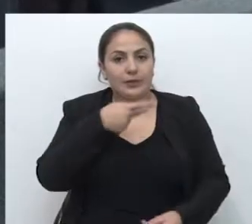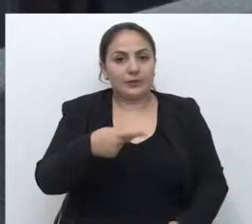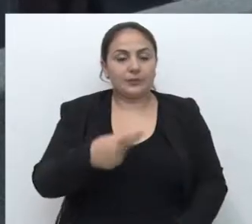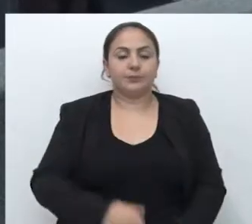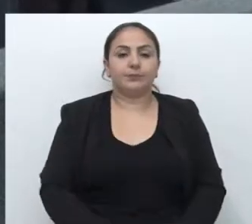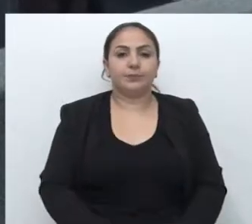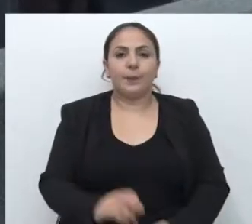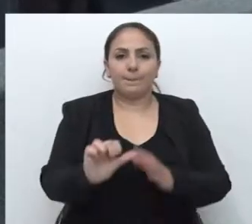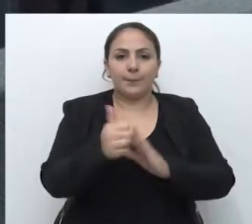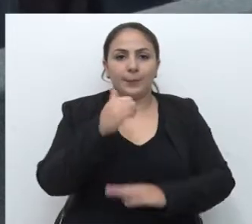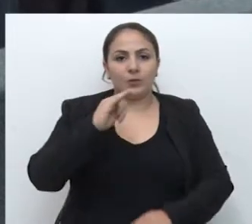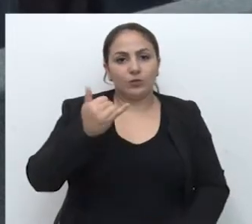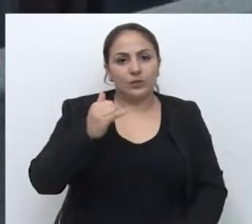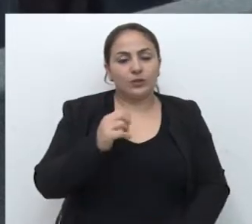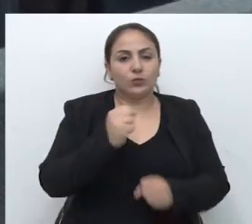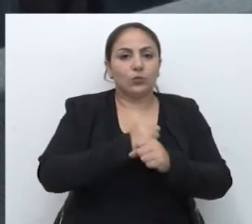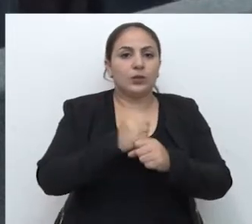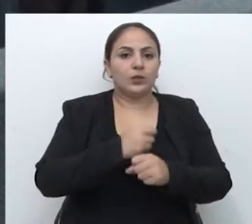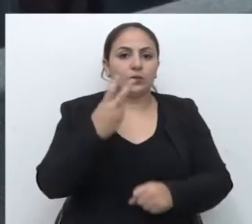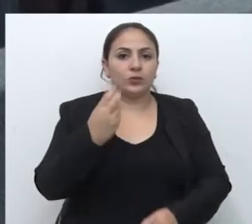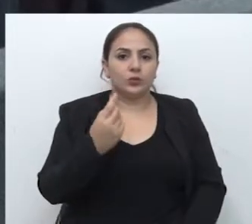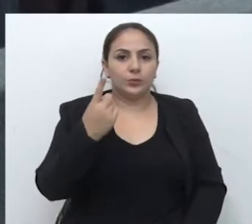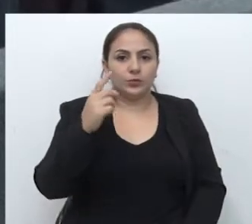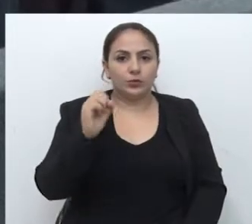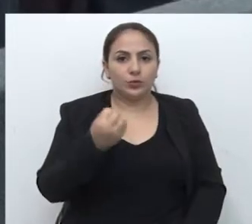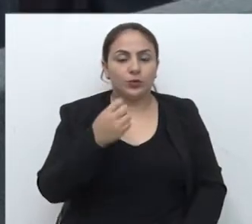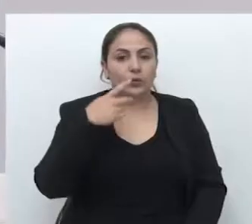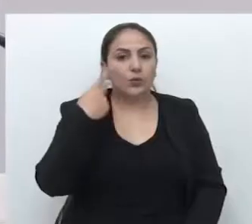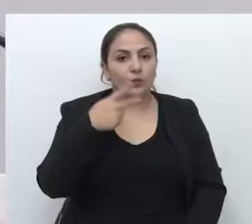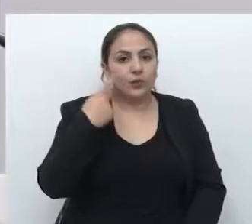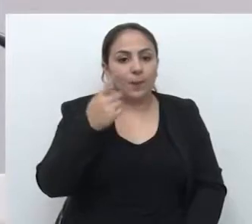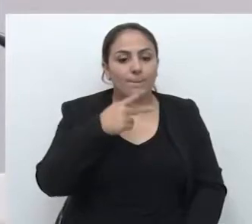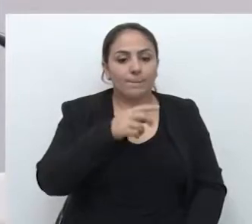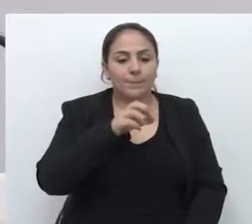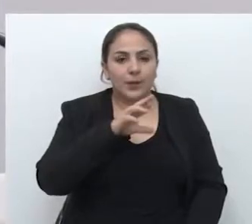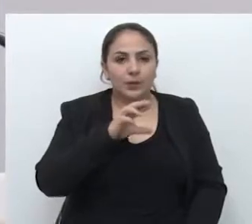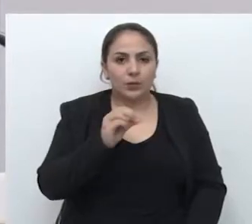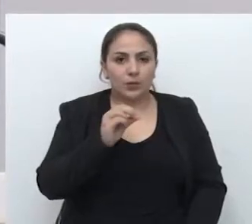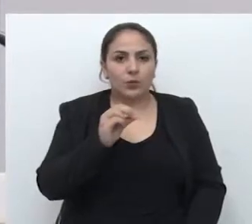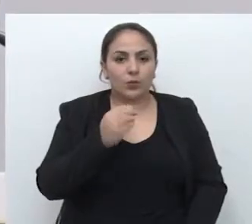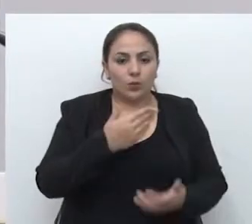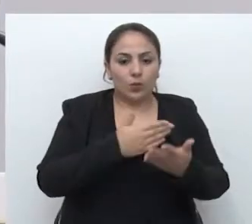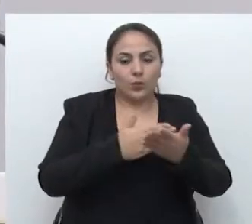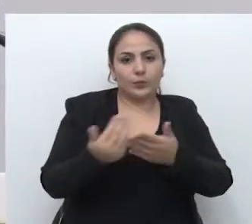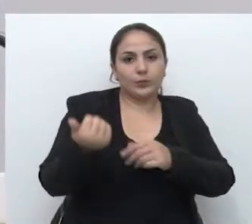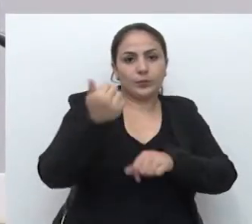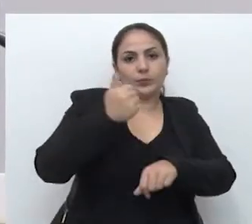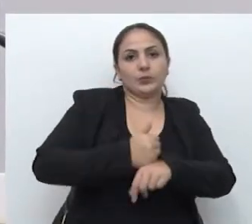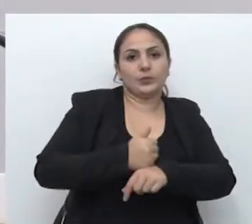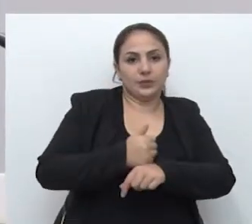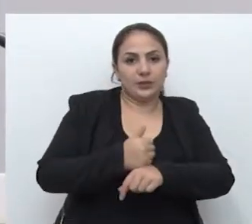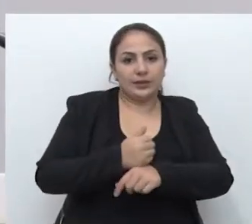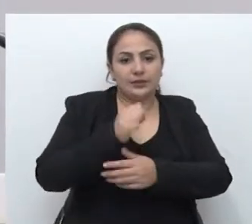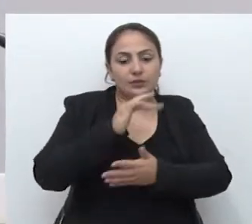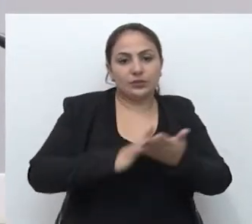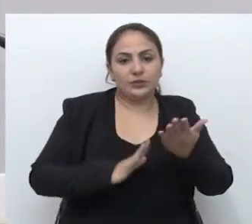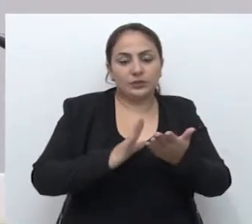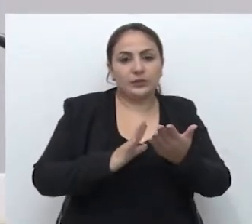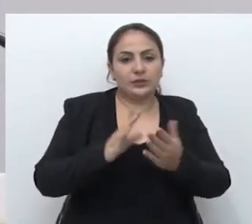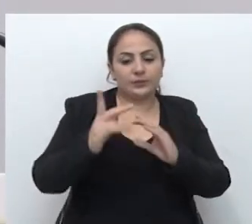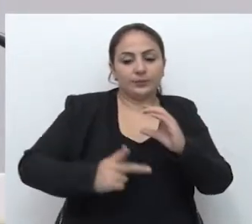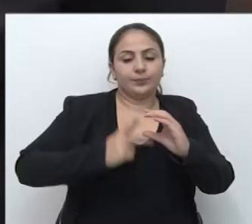Em 1º de janeiro de 2018, o vereador Pedro Danelli assumiu o comando das atividades da